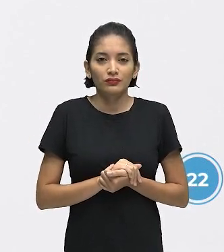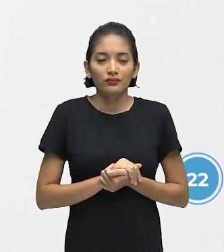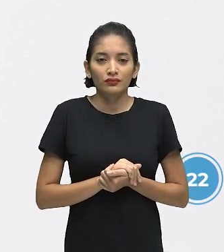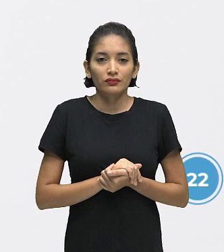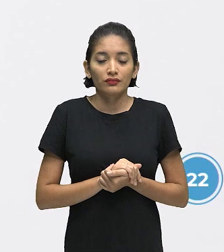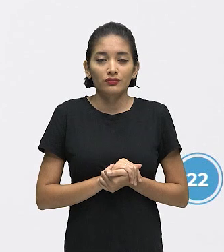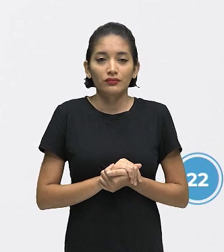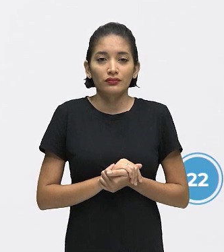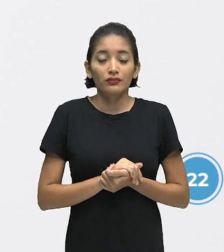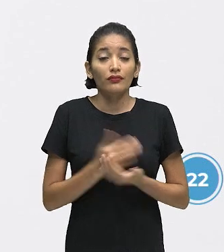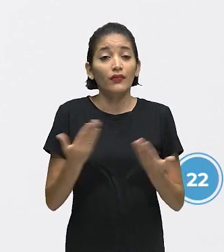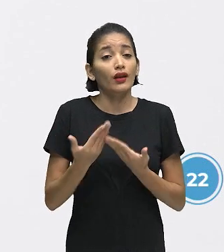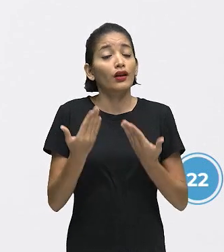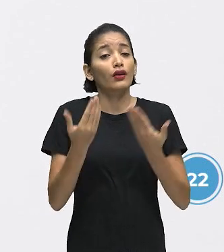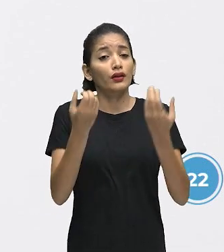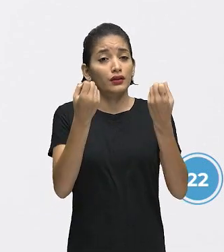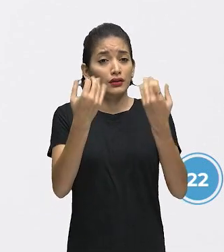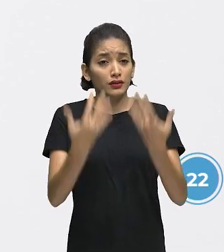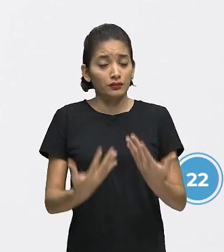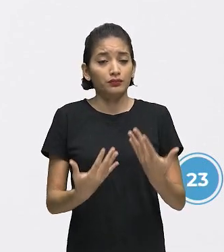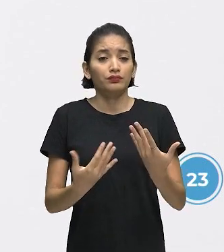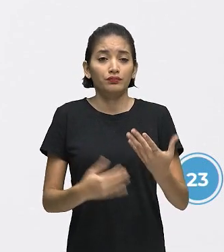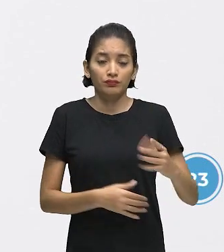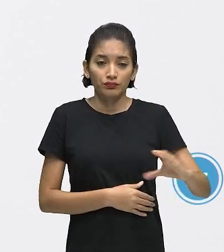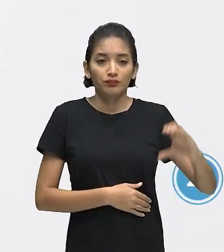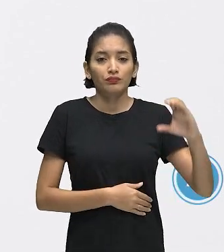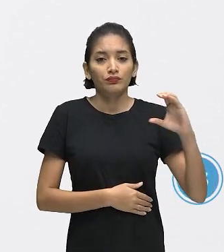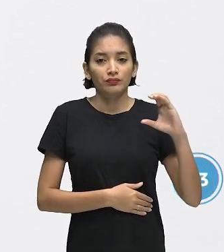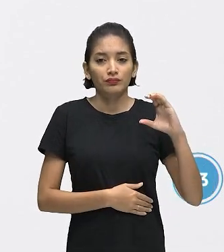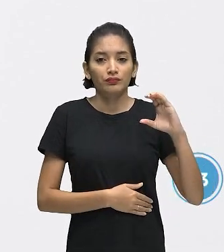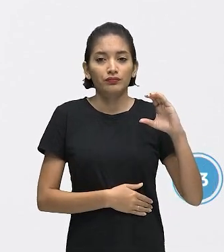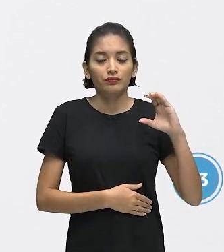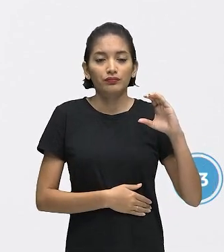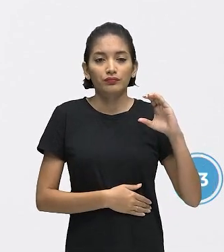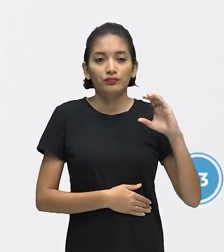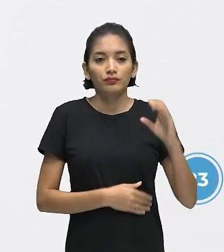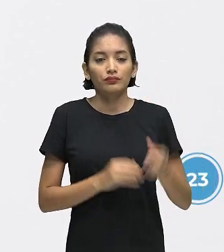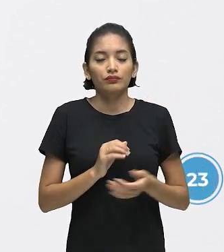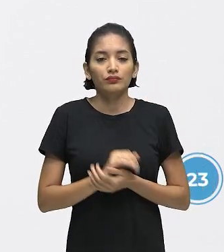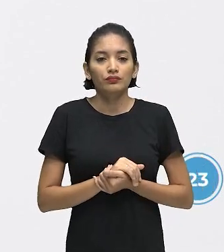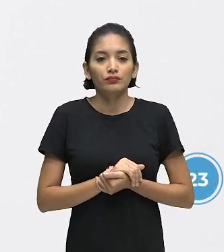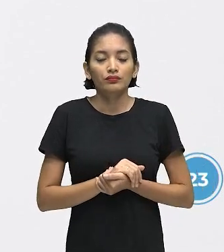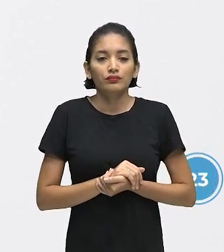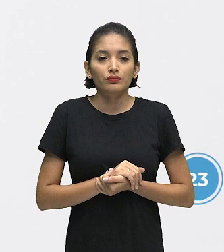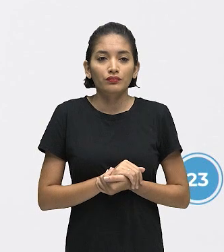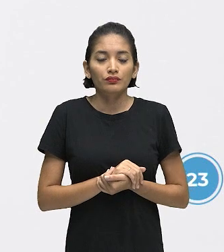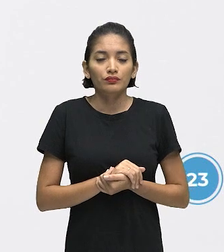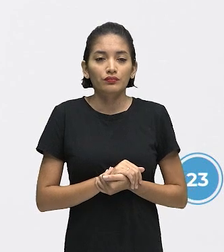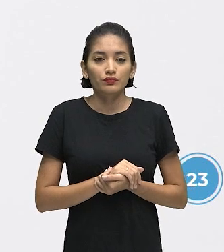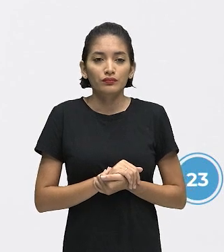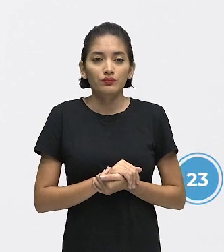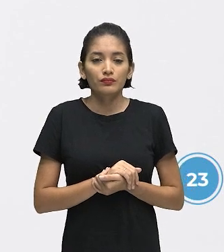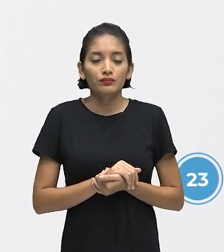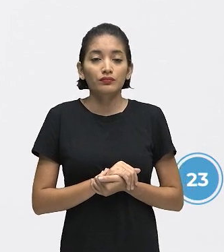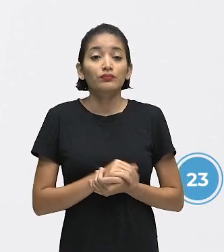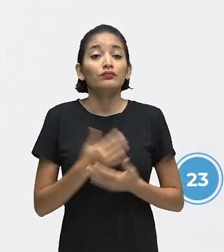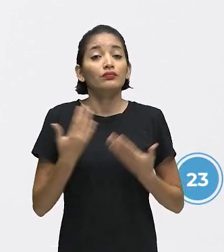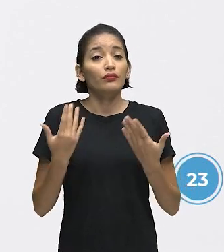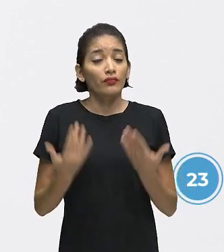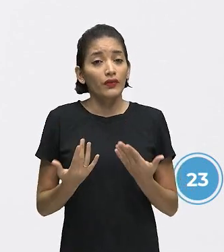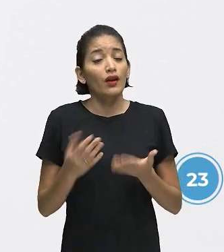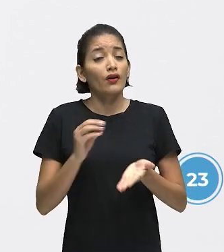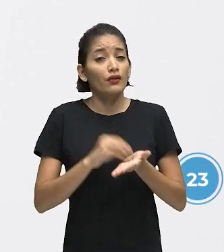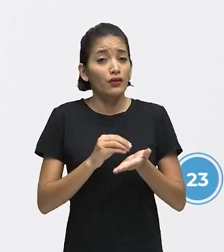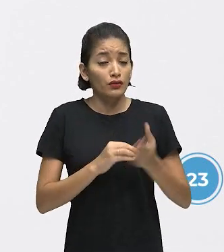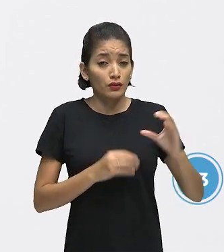Vamos ver o comentário aqui da letra C. Temos aí, ó, ficou faltando, letra C vai ser